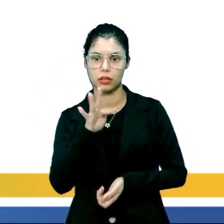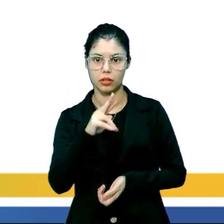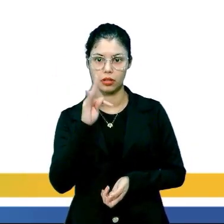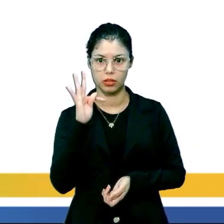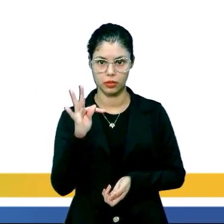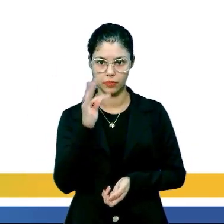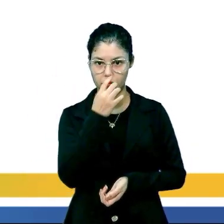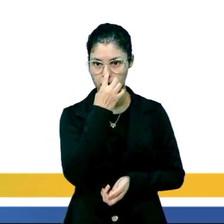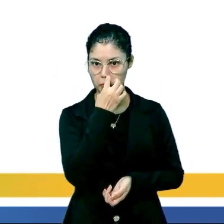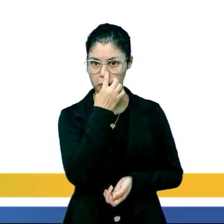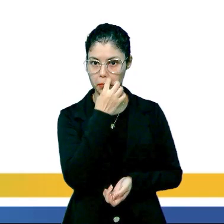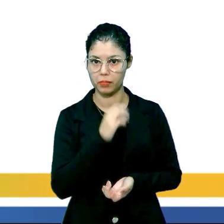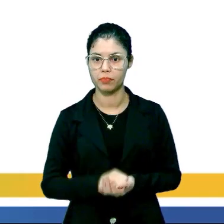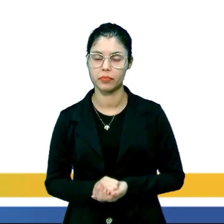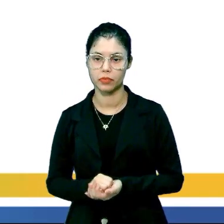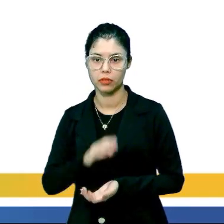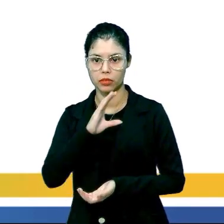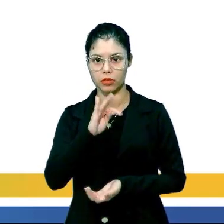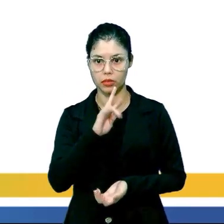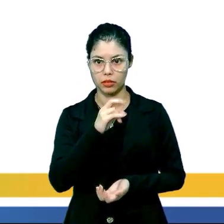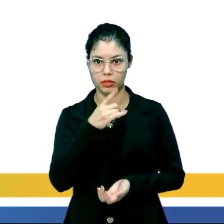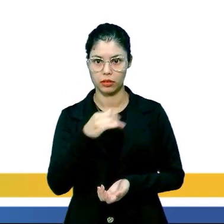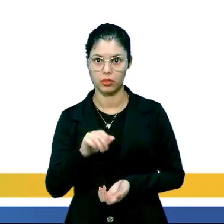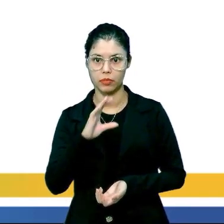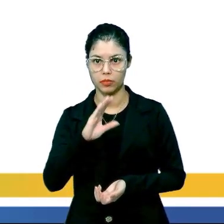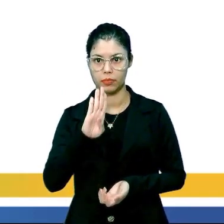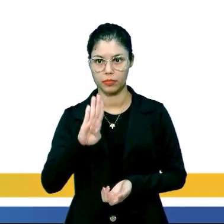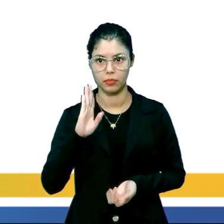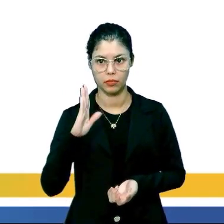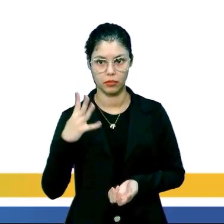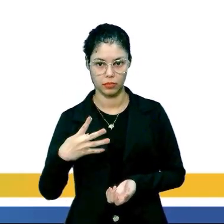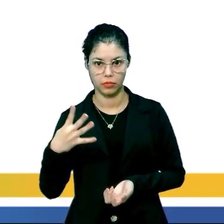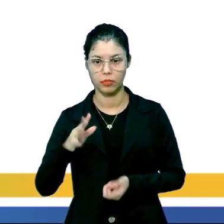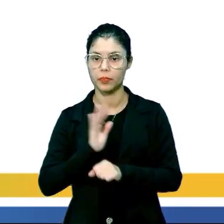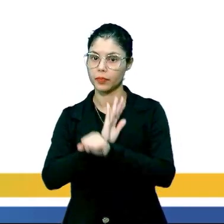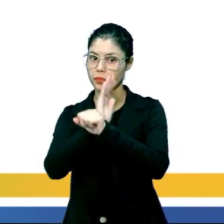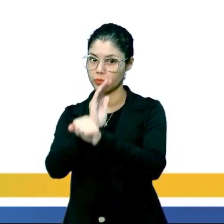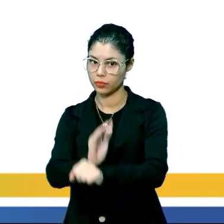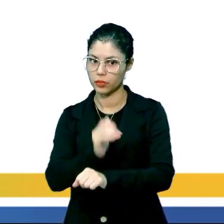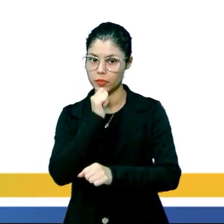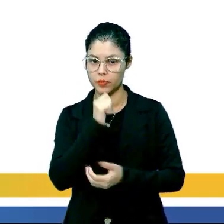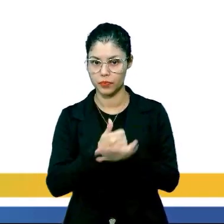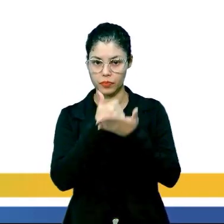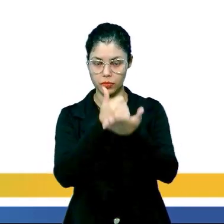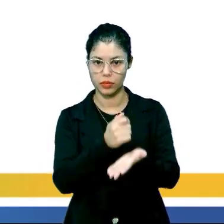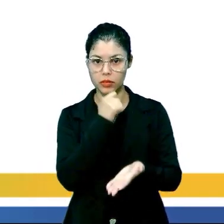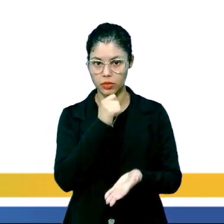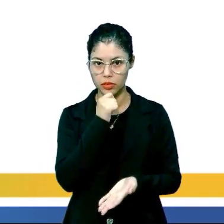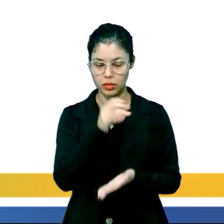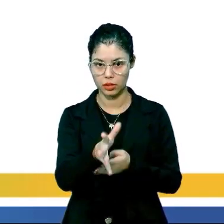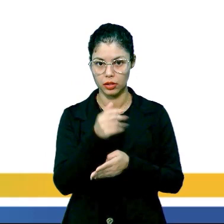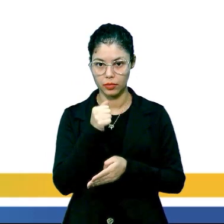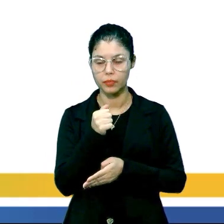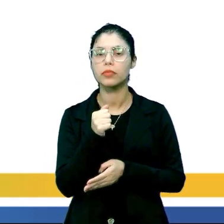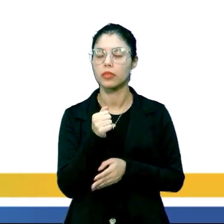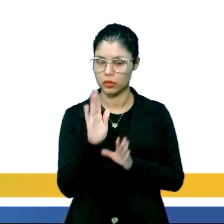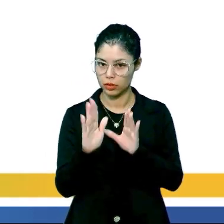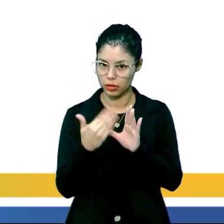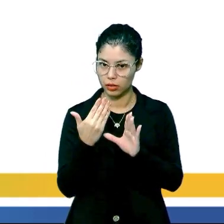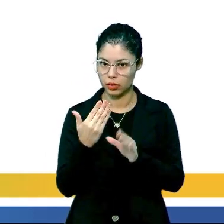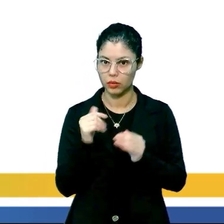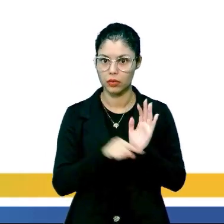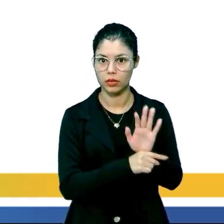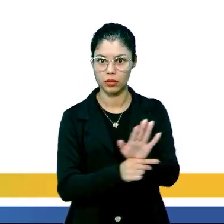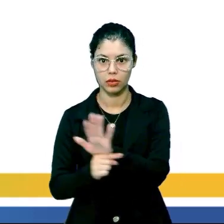T, que é conhecido também como CD4+ auxiliador. Então, ele pegou esse antígeno